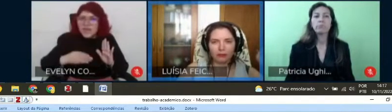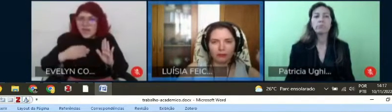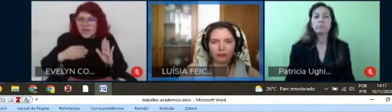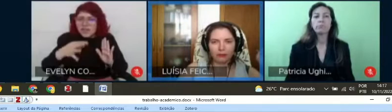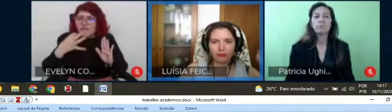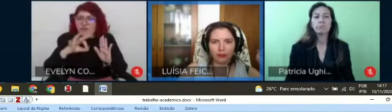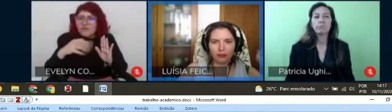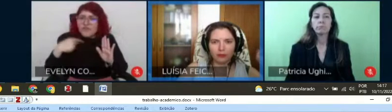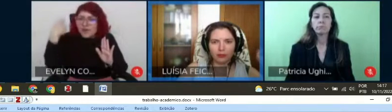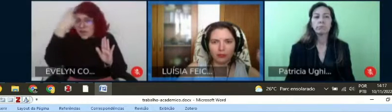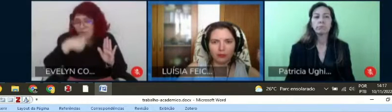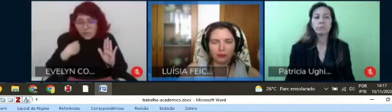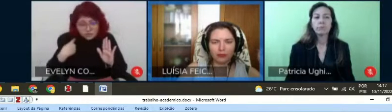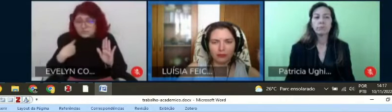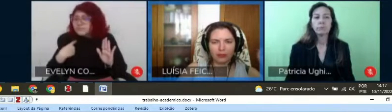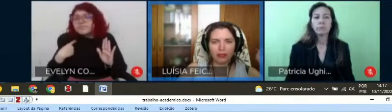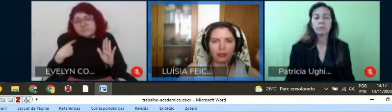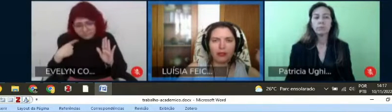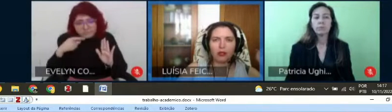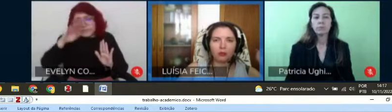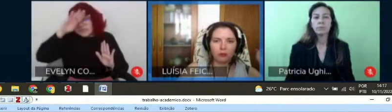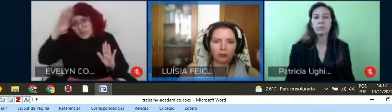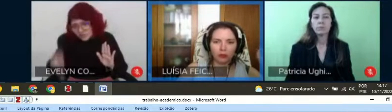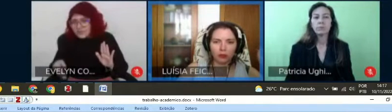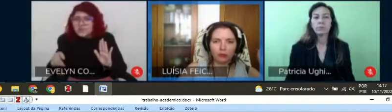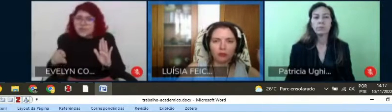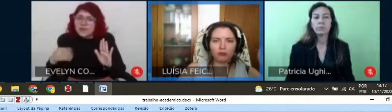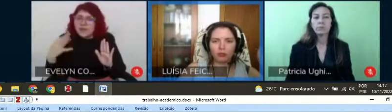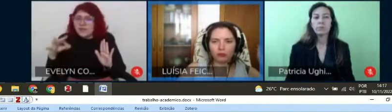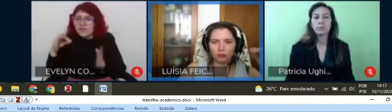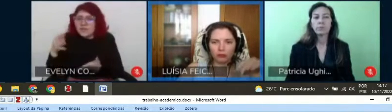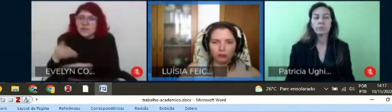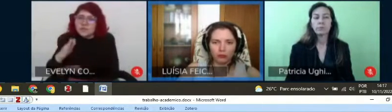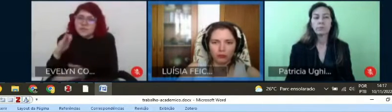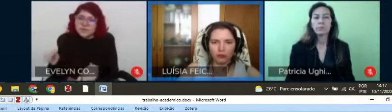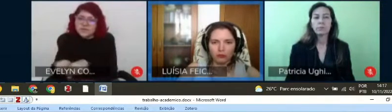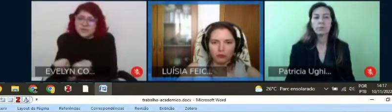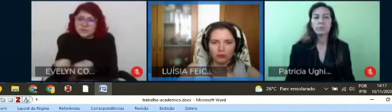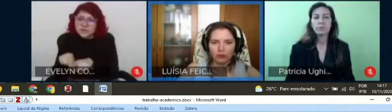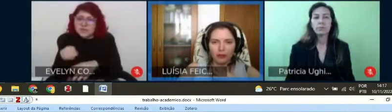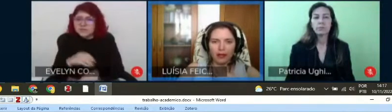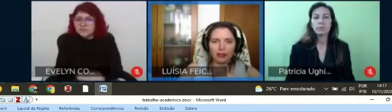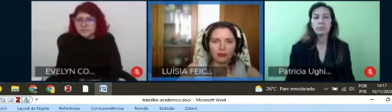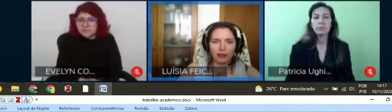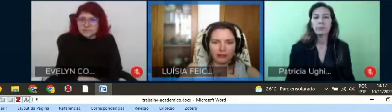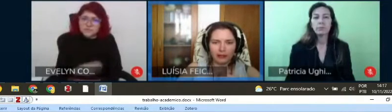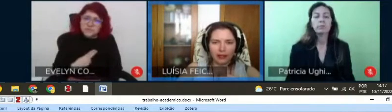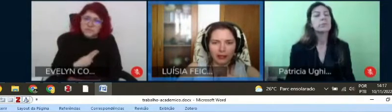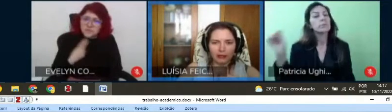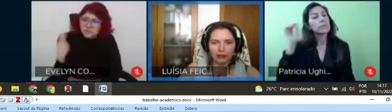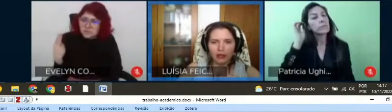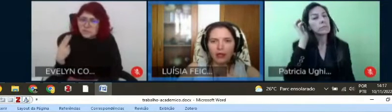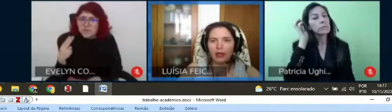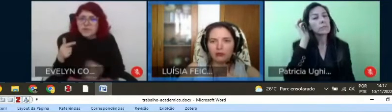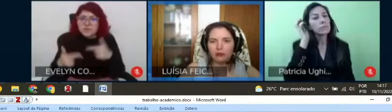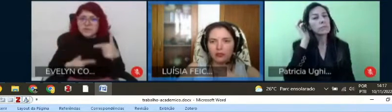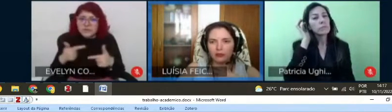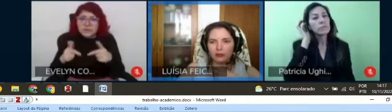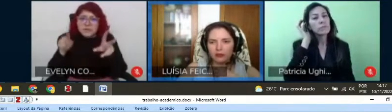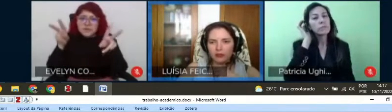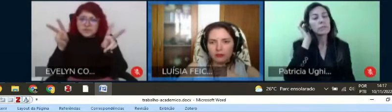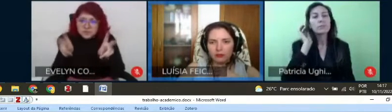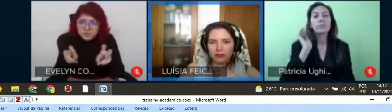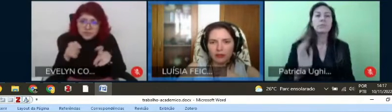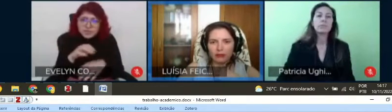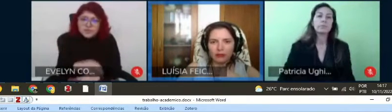para a folha de aprovação também. O meu nome, o título do trabalho, a cidade. As